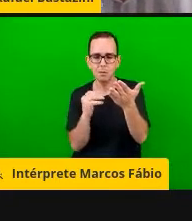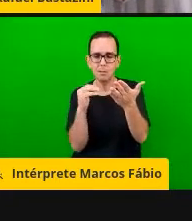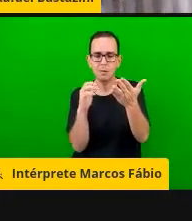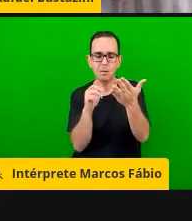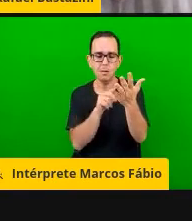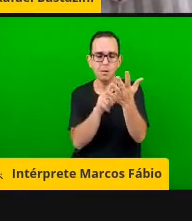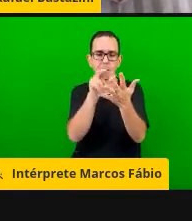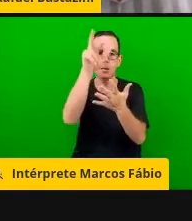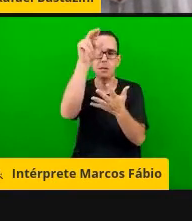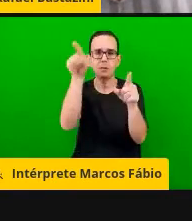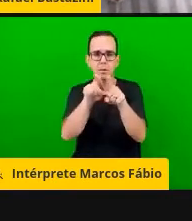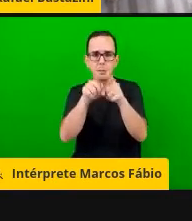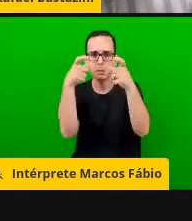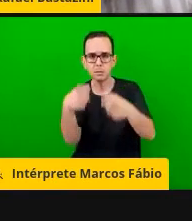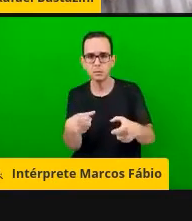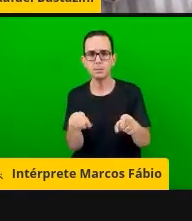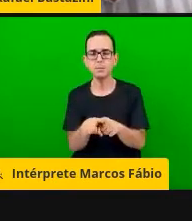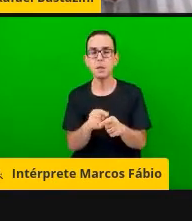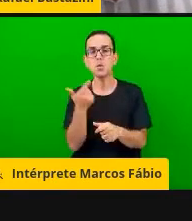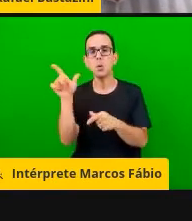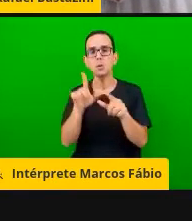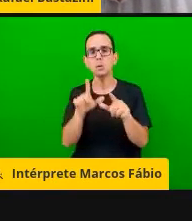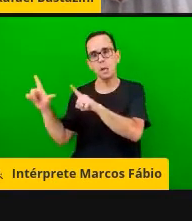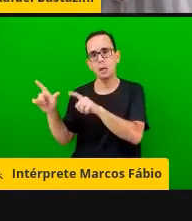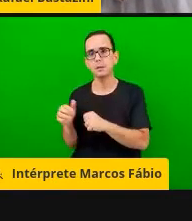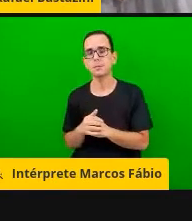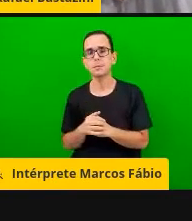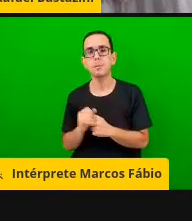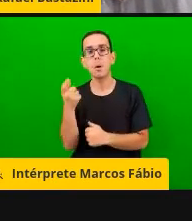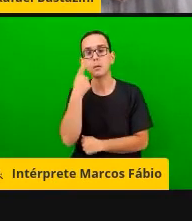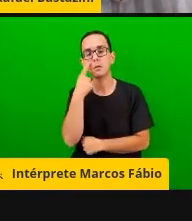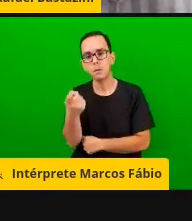e o local. No próximo slide agora, a gente vai poder observar